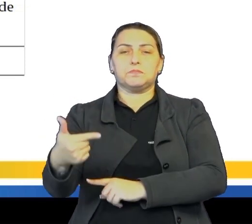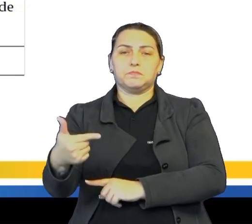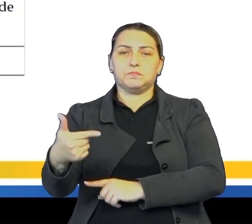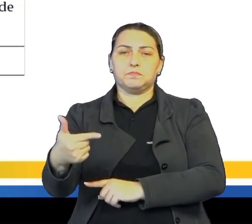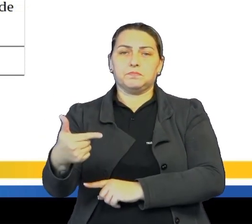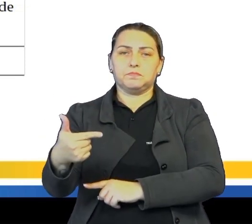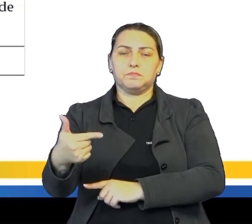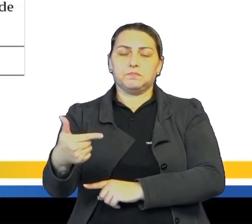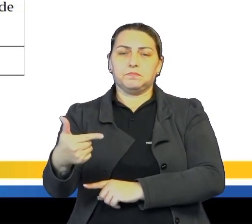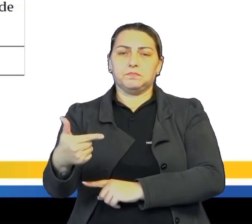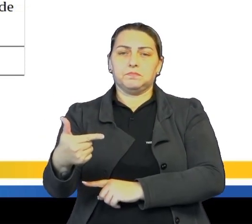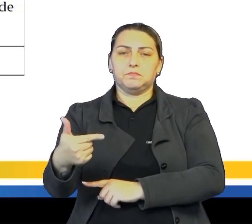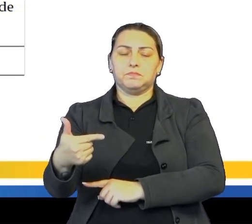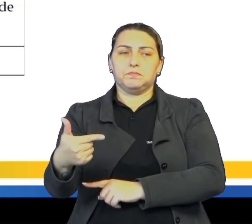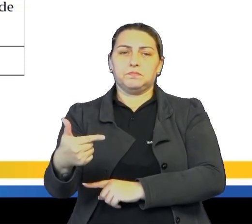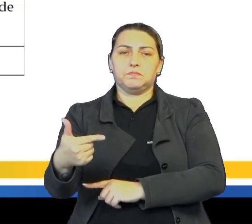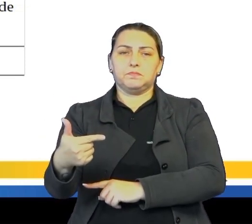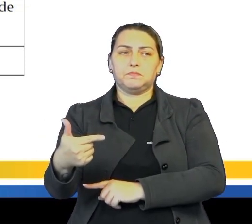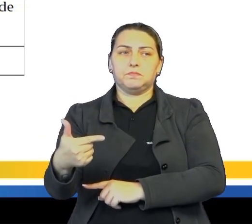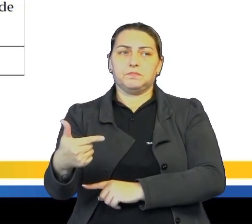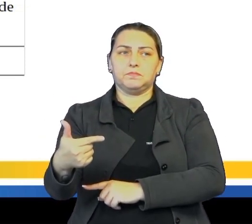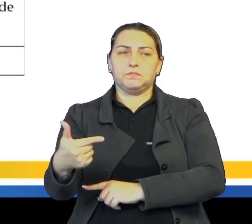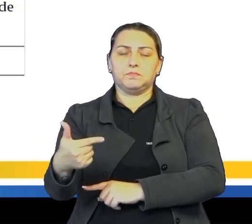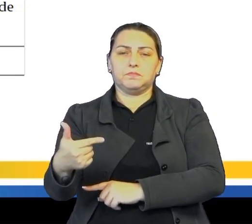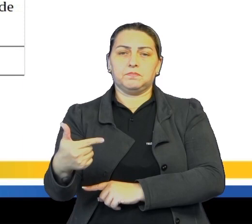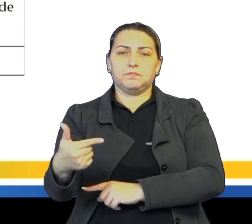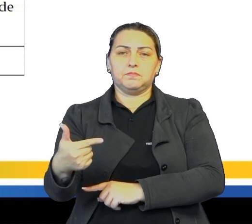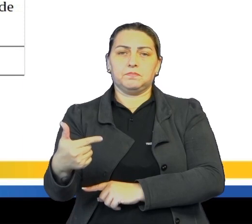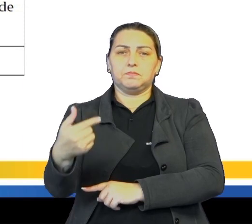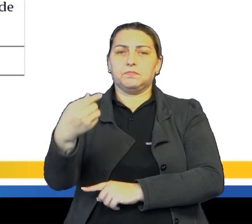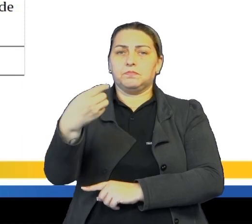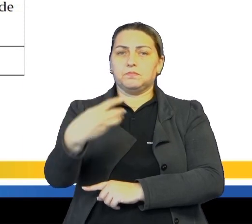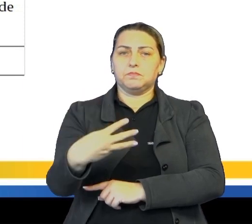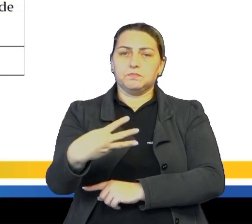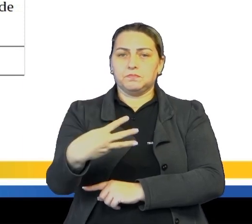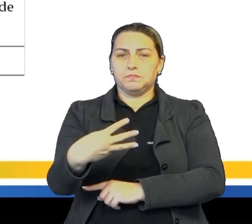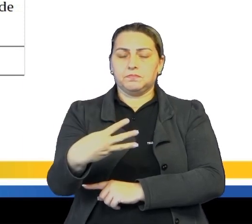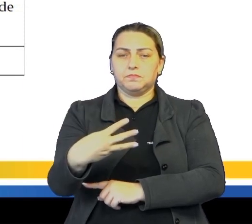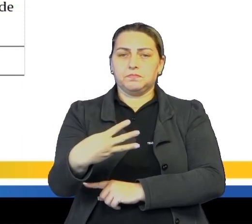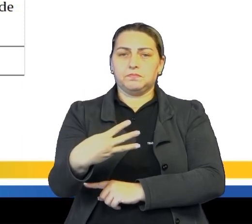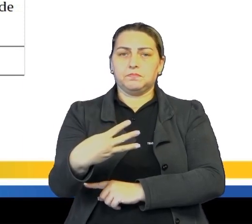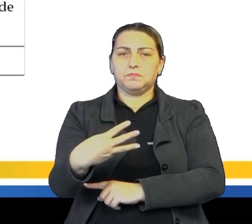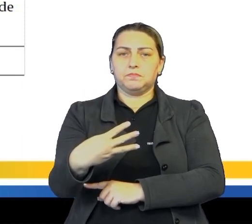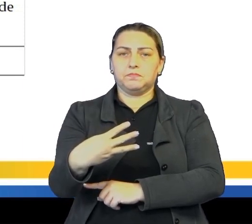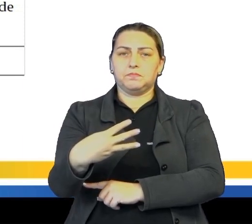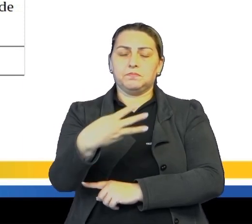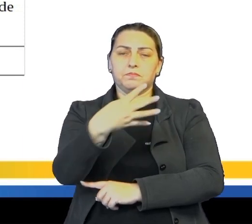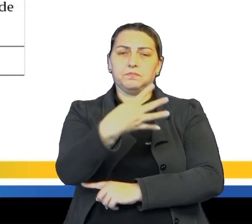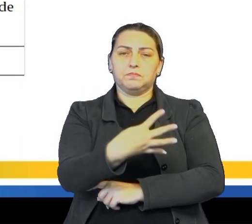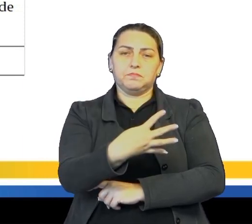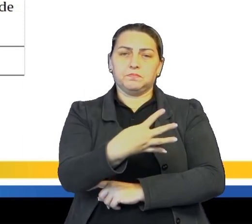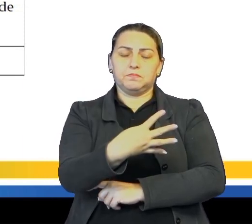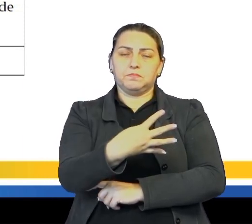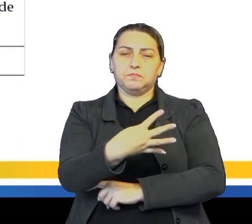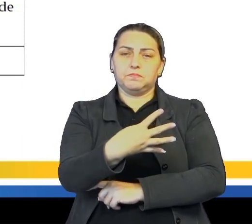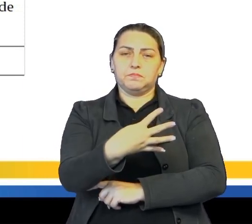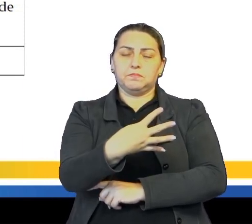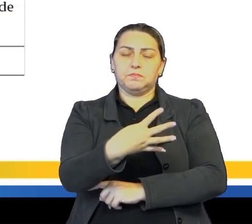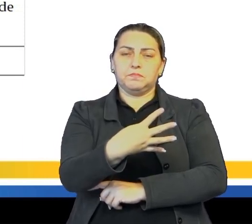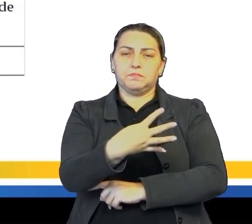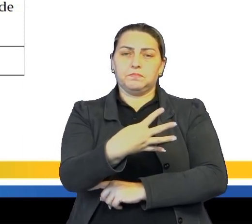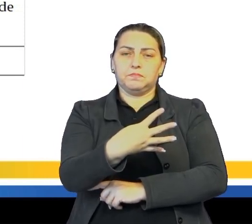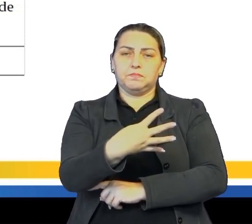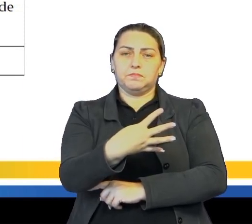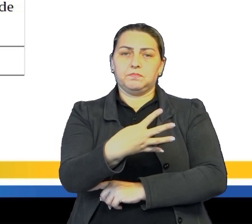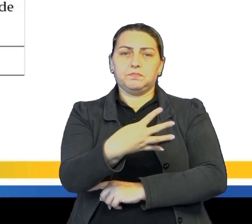o número 1432 o número 2 está na casa da unidade o número 3 na casa das dezenas o número